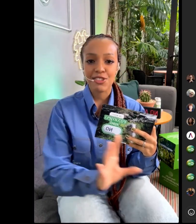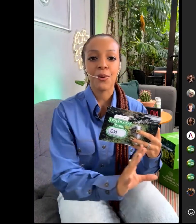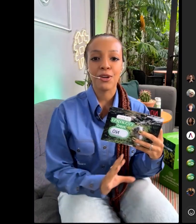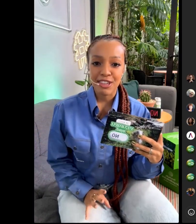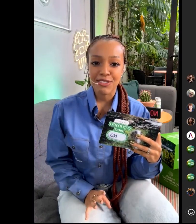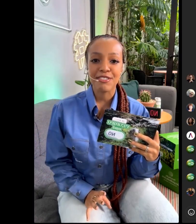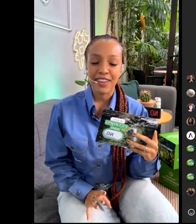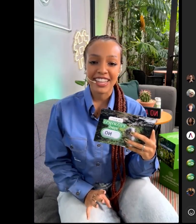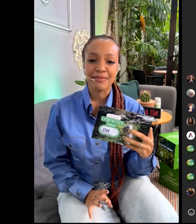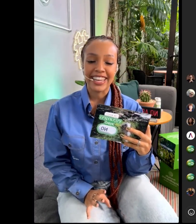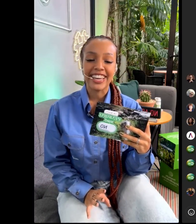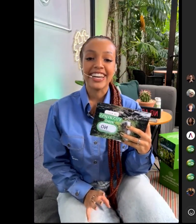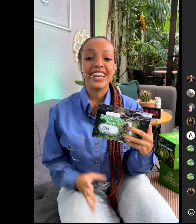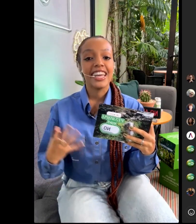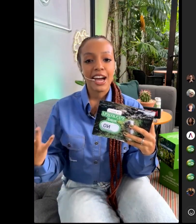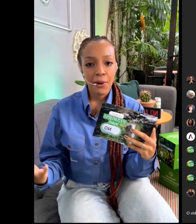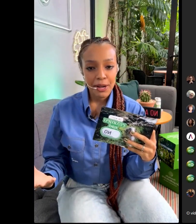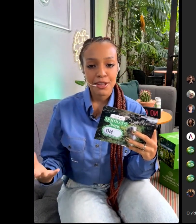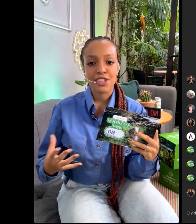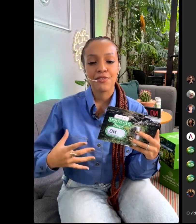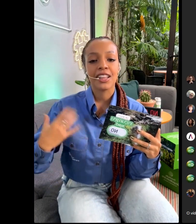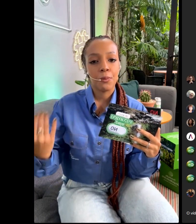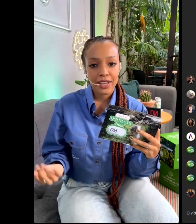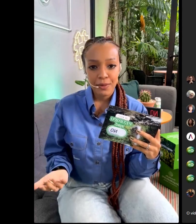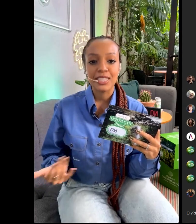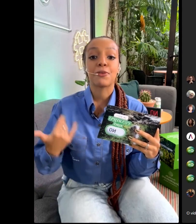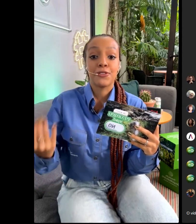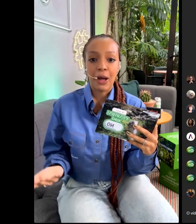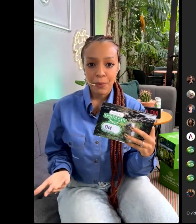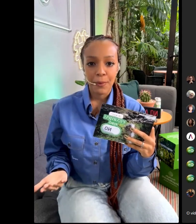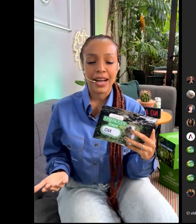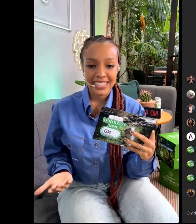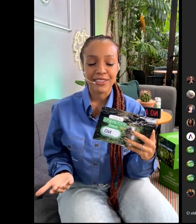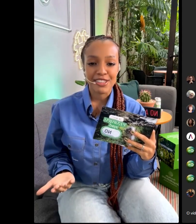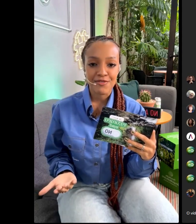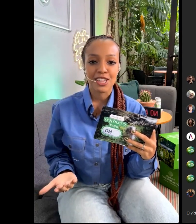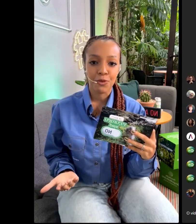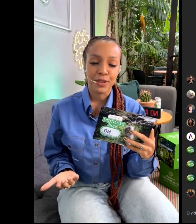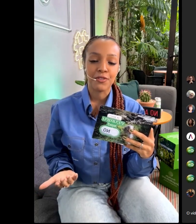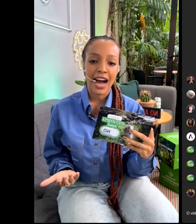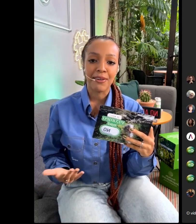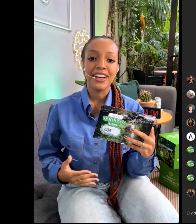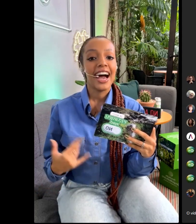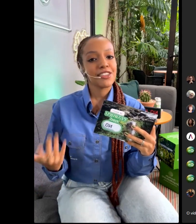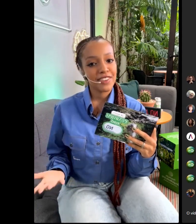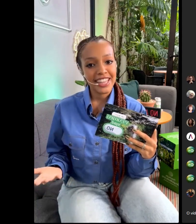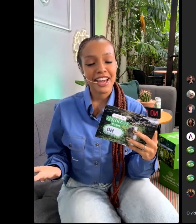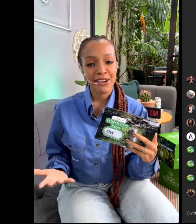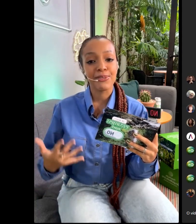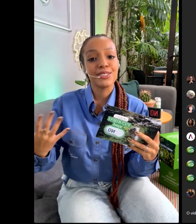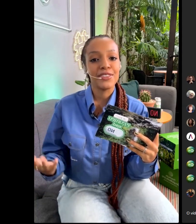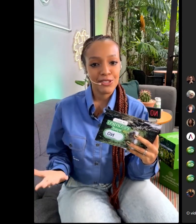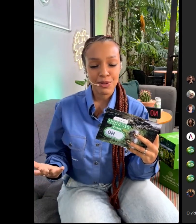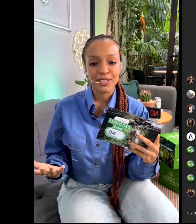chance da gente ter um gostinho de ver ali a Bahia. E aí agora, para a gente falar um pouquinho mais, se aprofundar um pouco mais, né, quando a gente fala de Movimento Viva Água, a gente vai